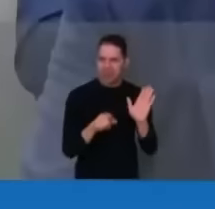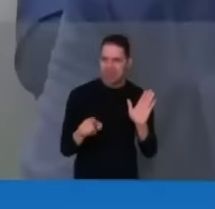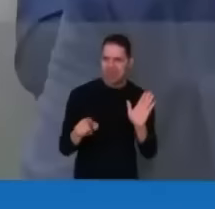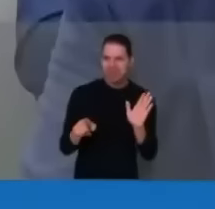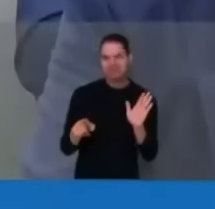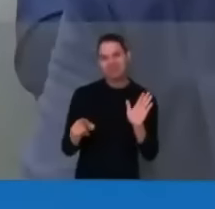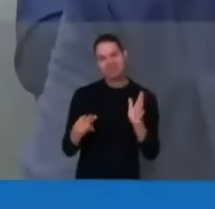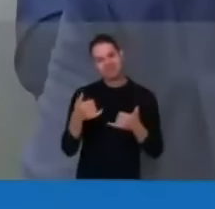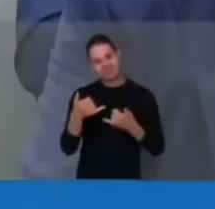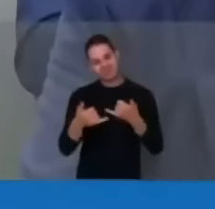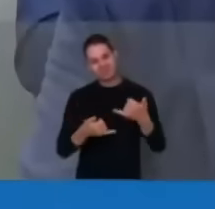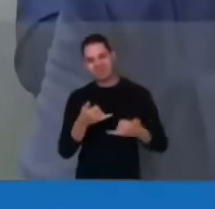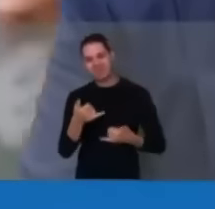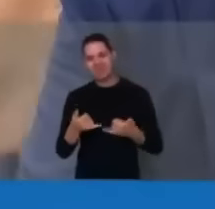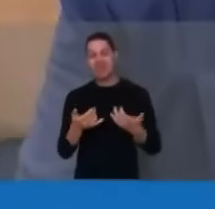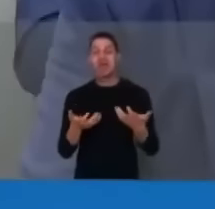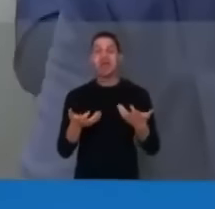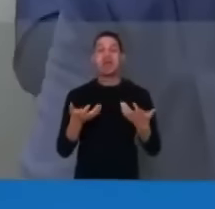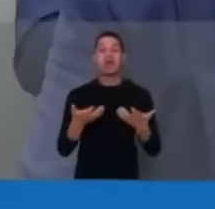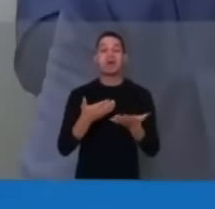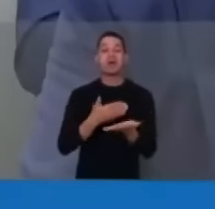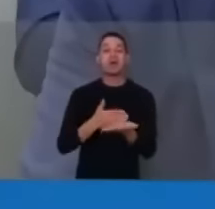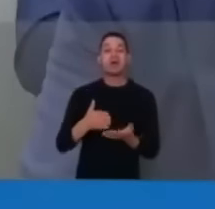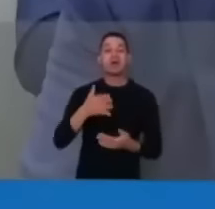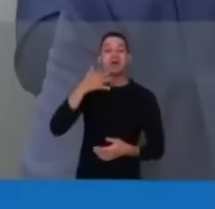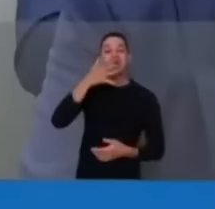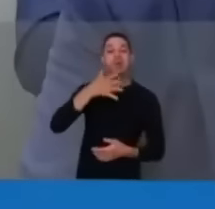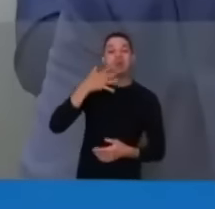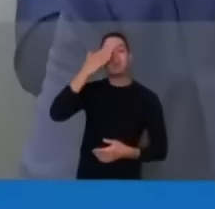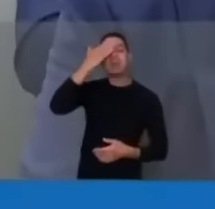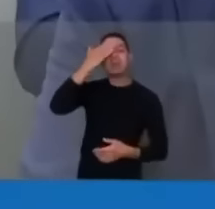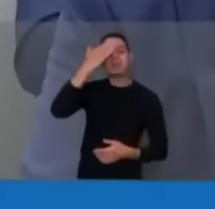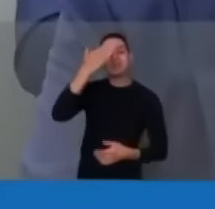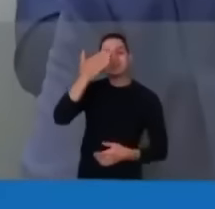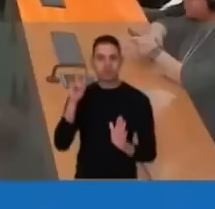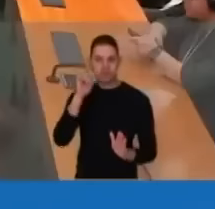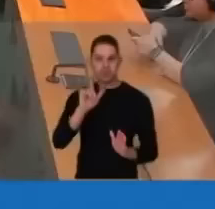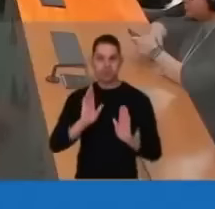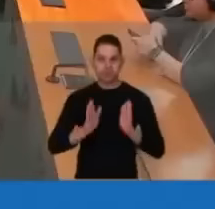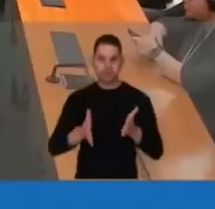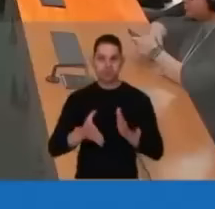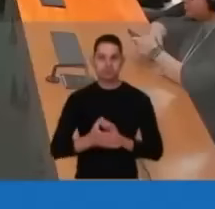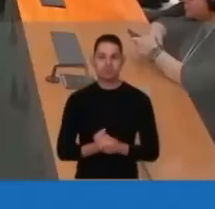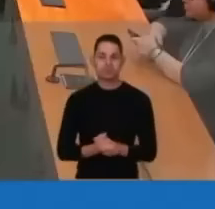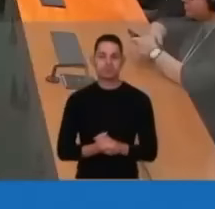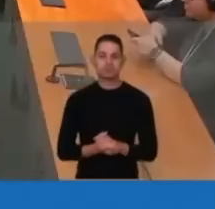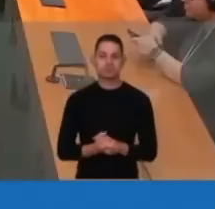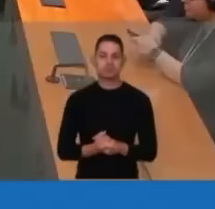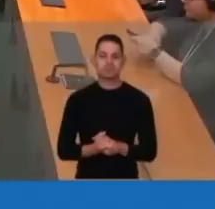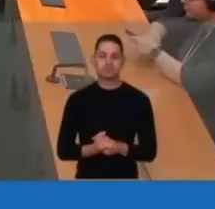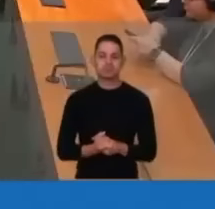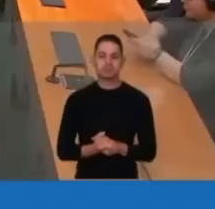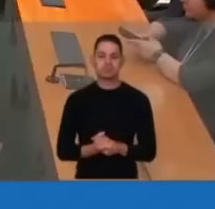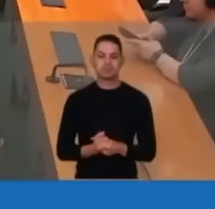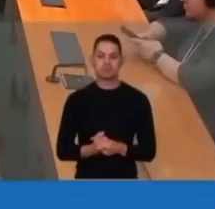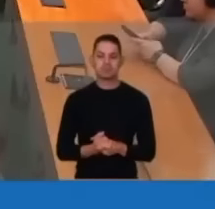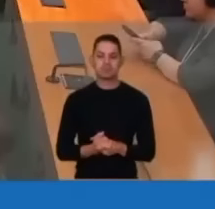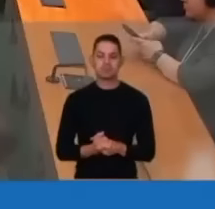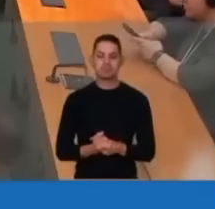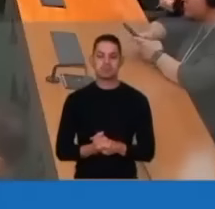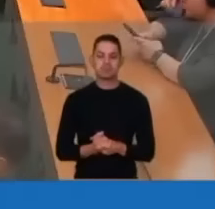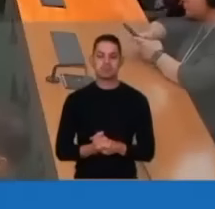pública que já é muito sobrecarregada você acha que esse tipo de proposta pode impactar ainda mais na nossa previdência